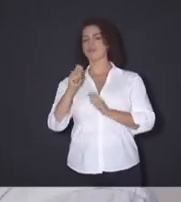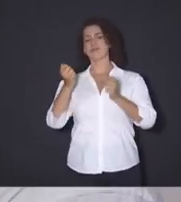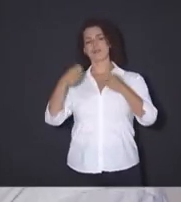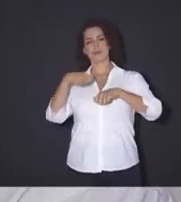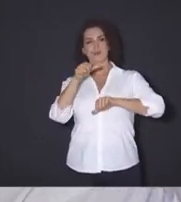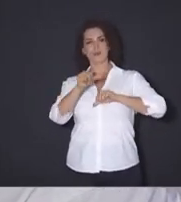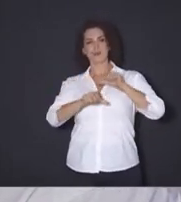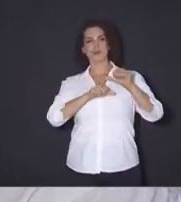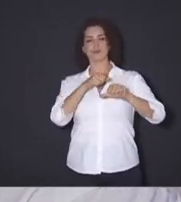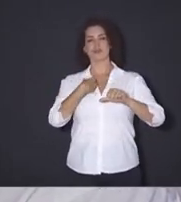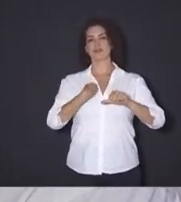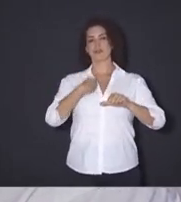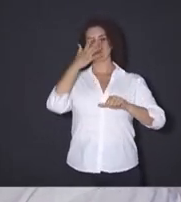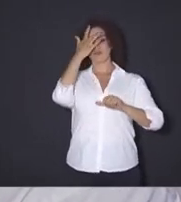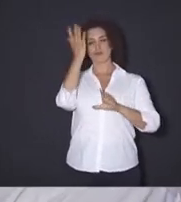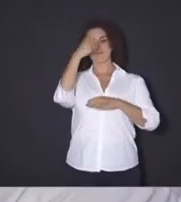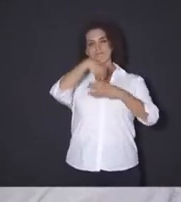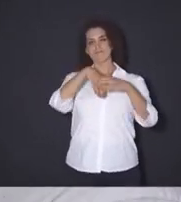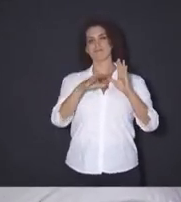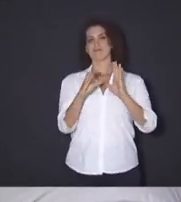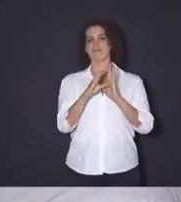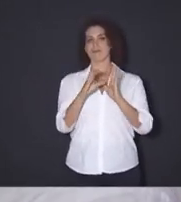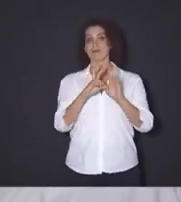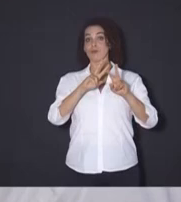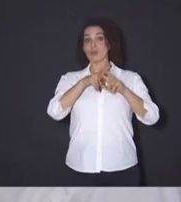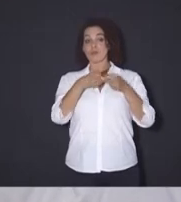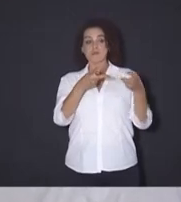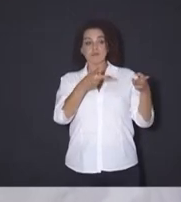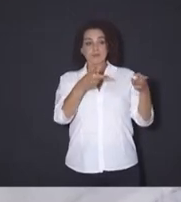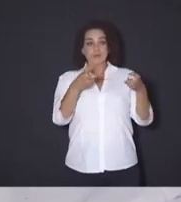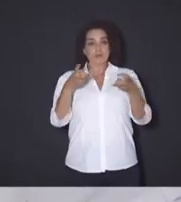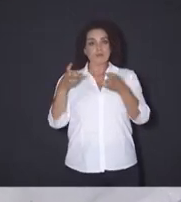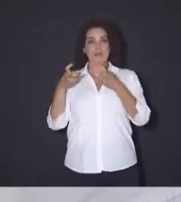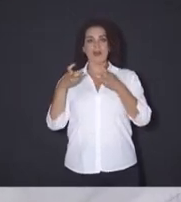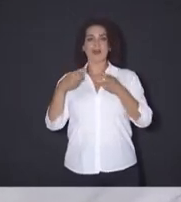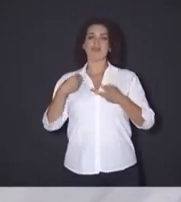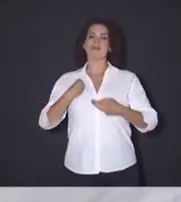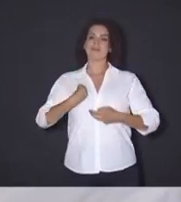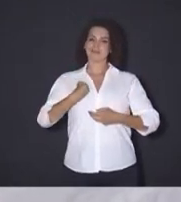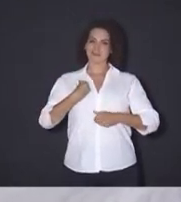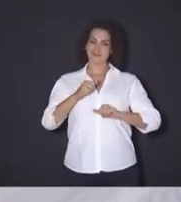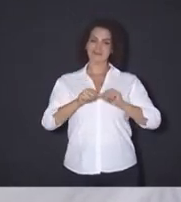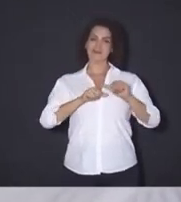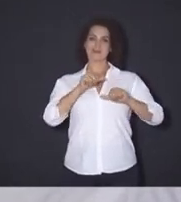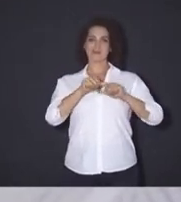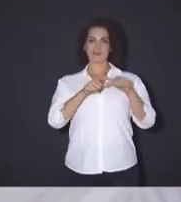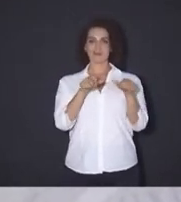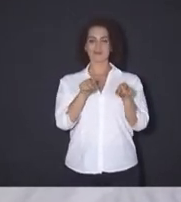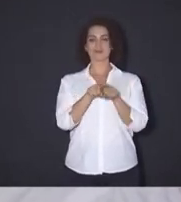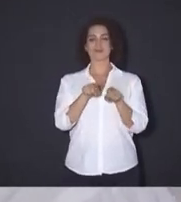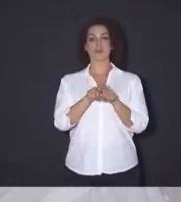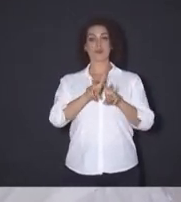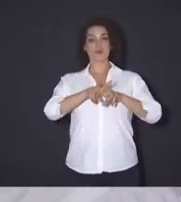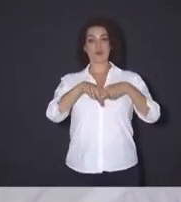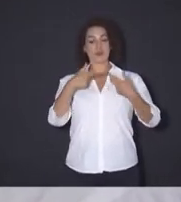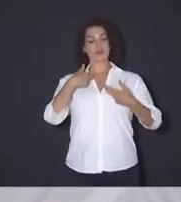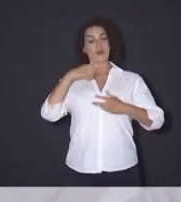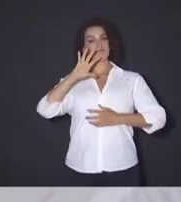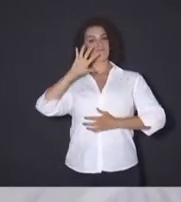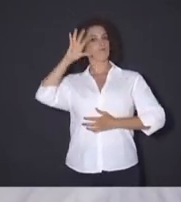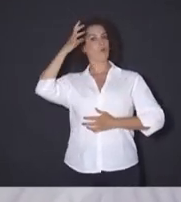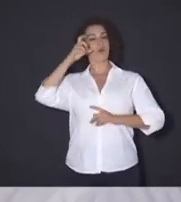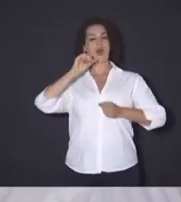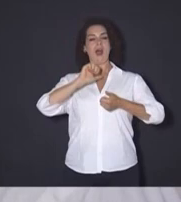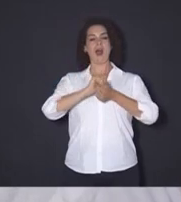nas comunidades porque foi vendo isso que a minha vida mudou também foi quando decidi ser artista plástico